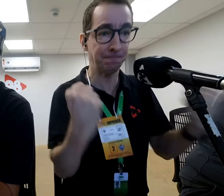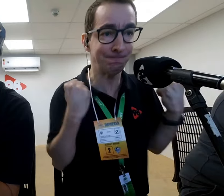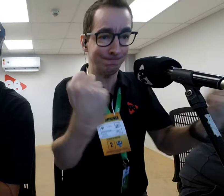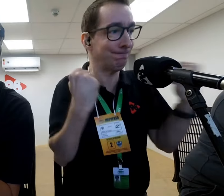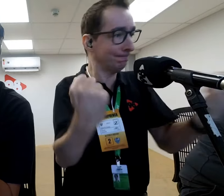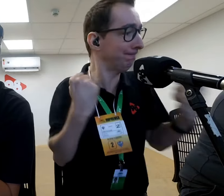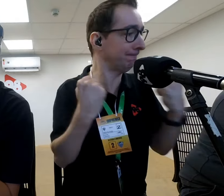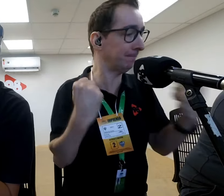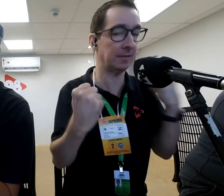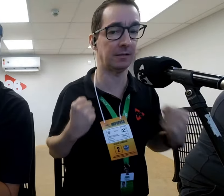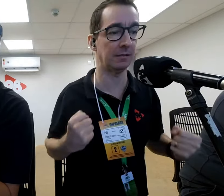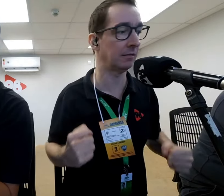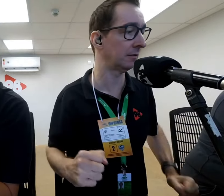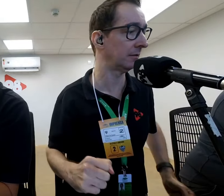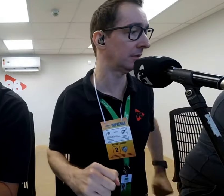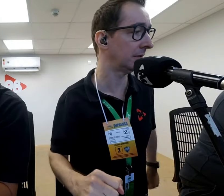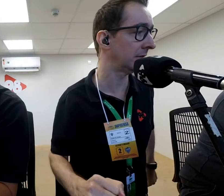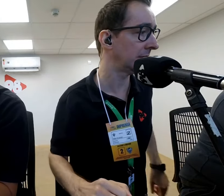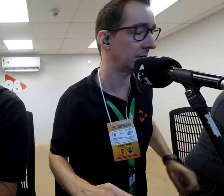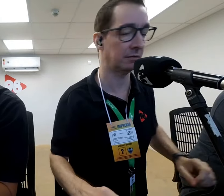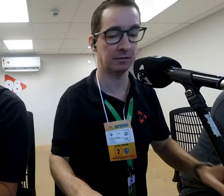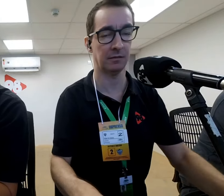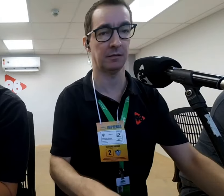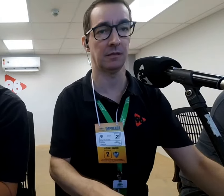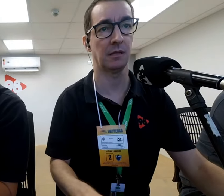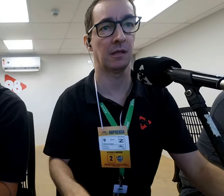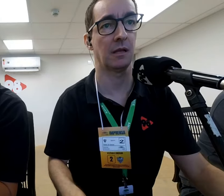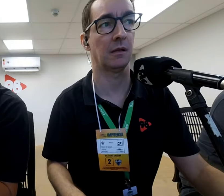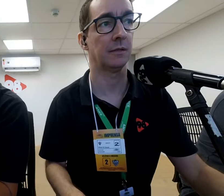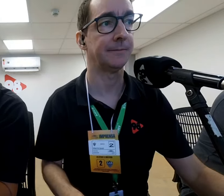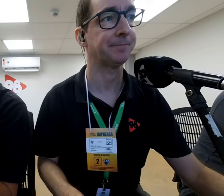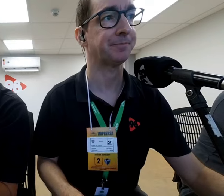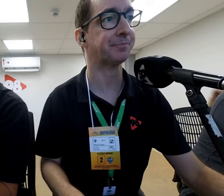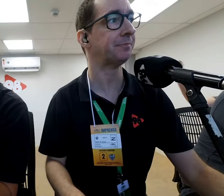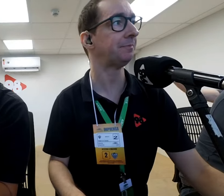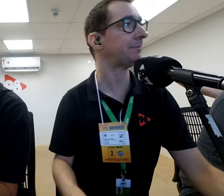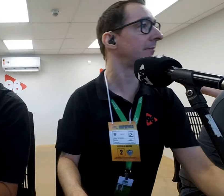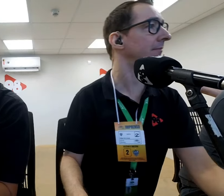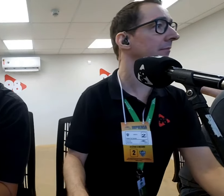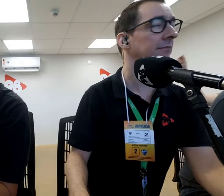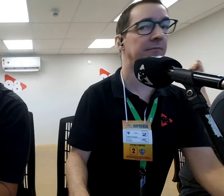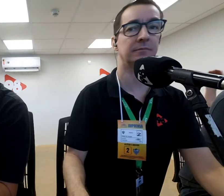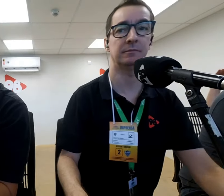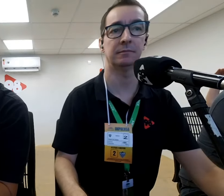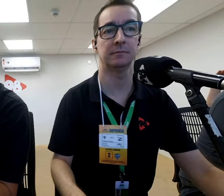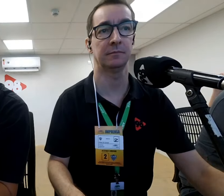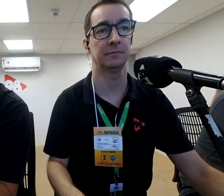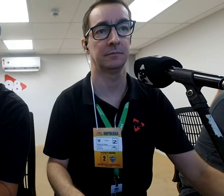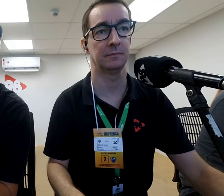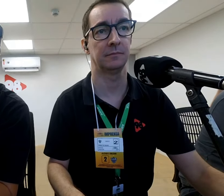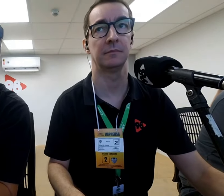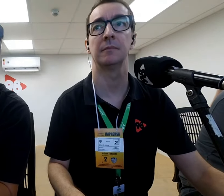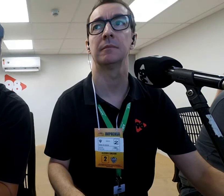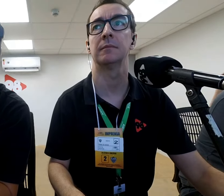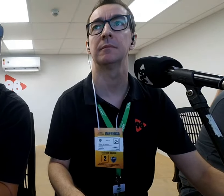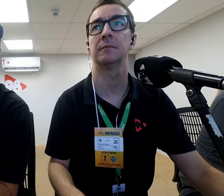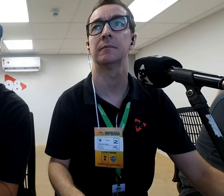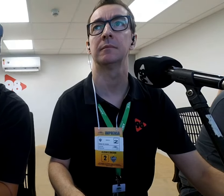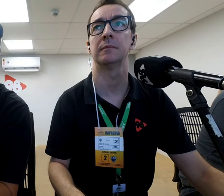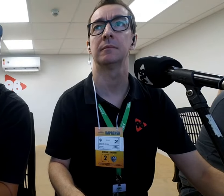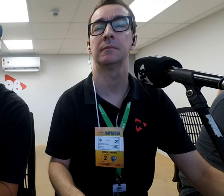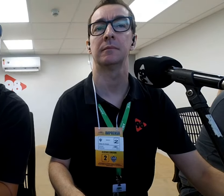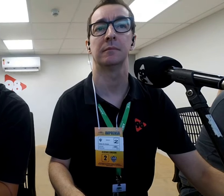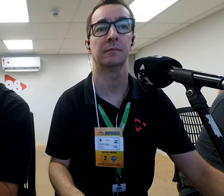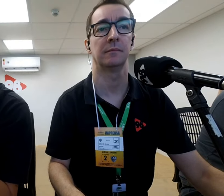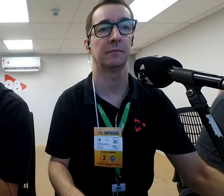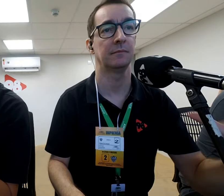taça G Cruzeiro arbitragem de Felipe Fernandes de Lima que o hiho carinhosamente